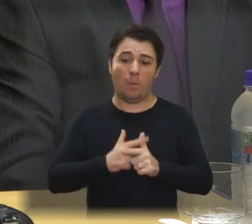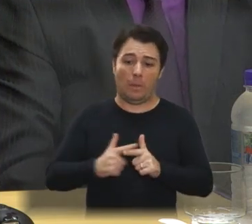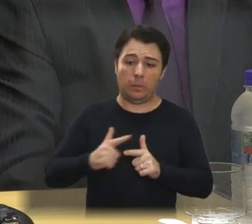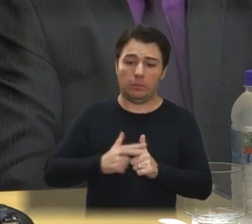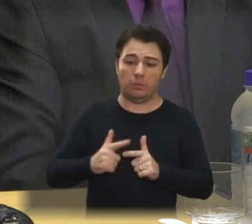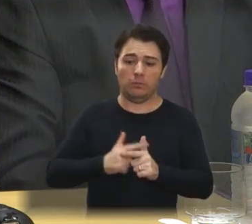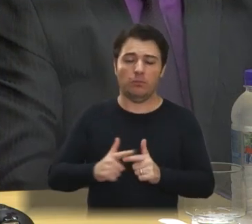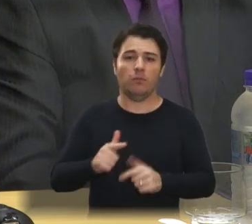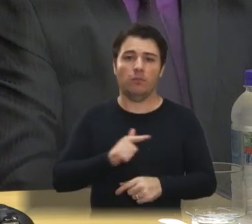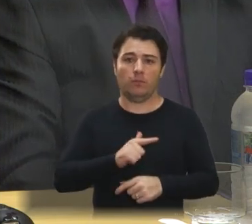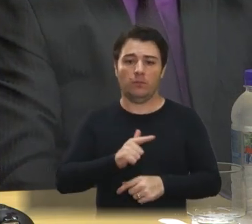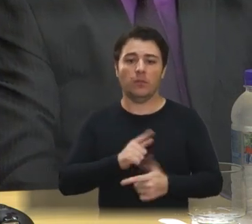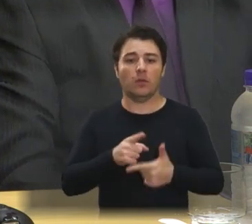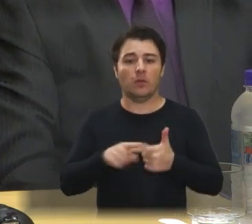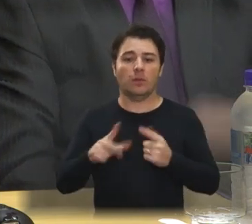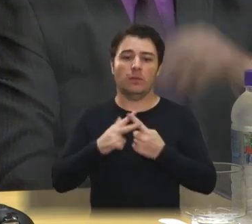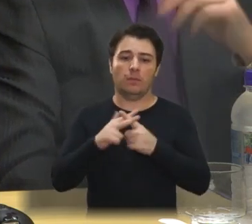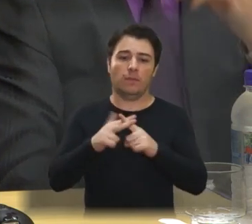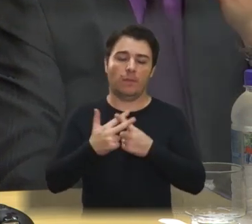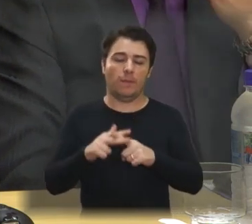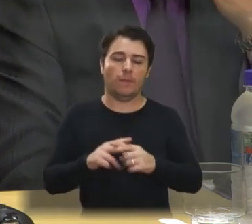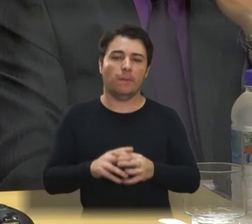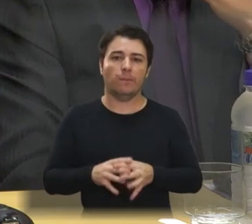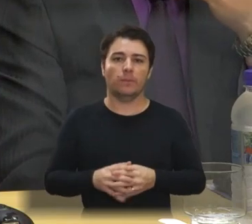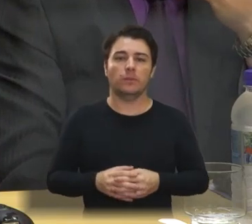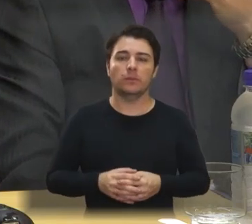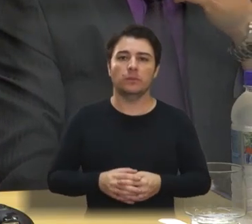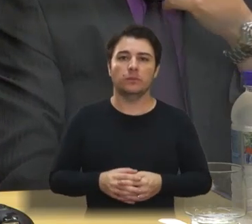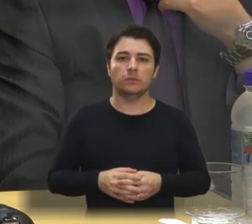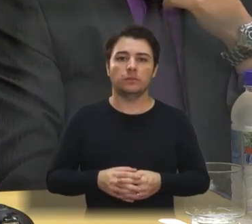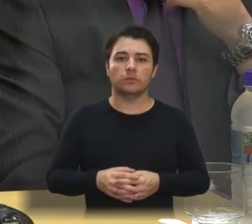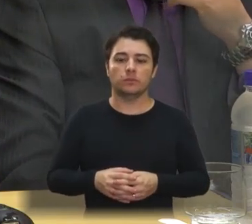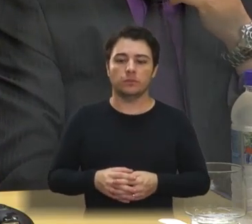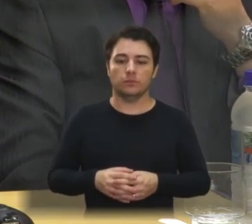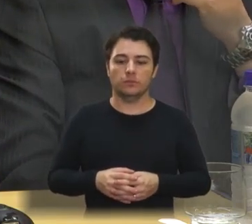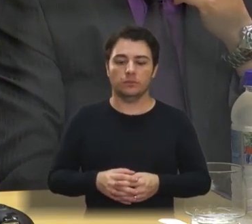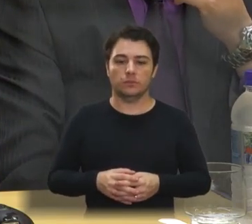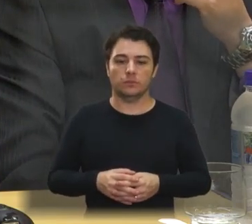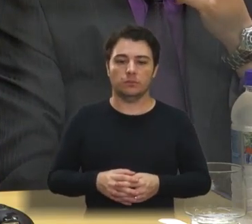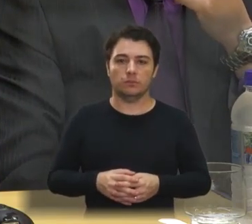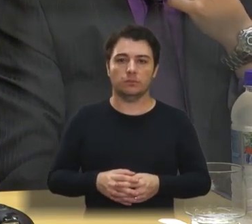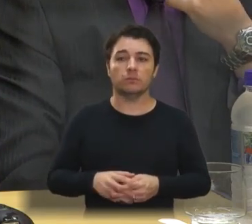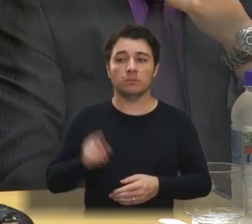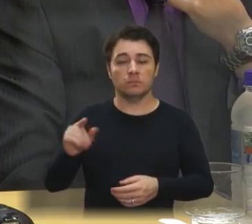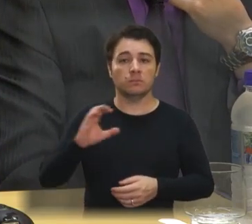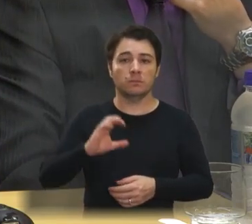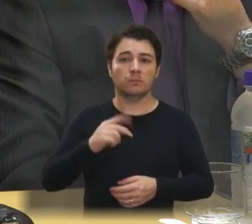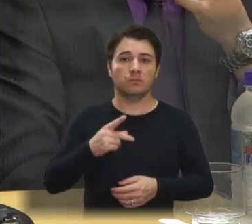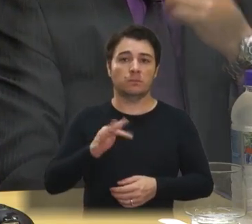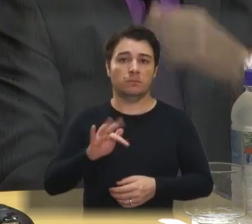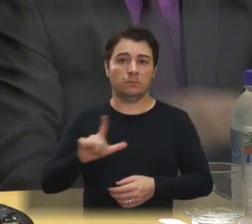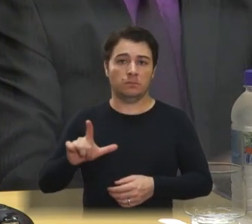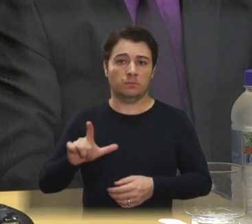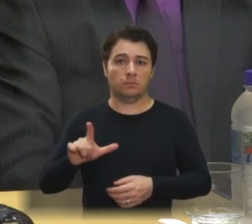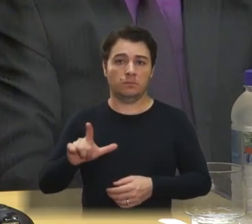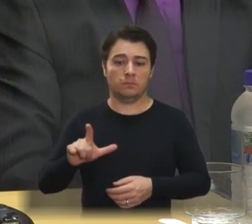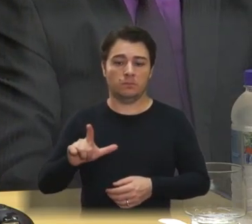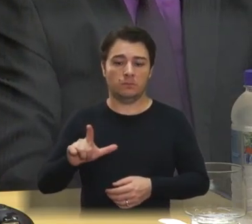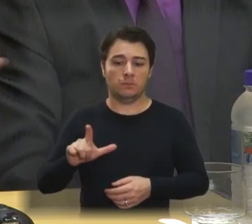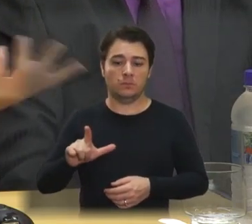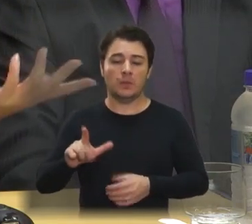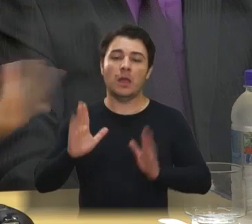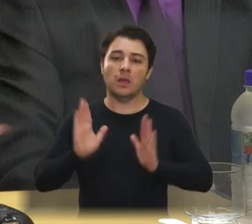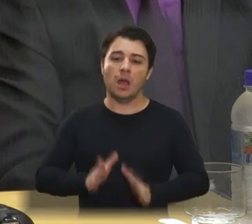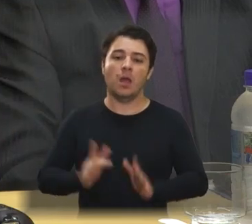algum problema nessa área de manutenção Com referência a CPFL a gente